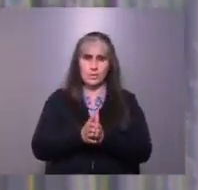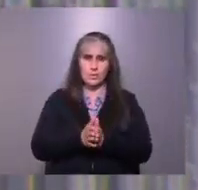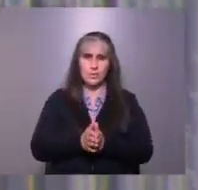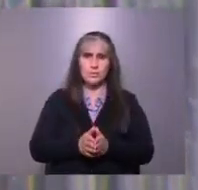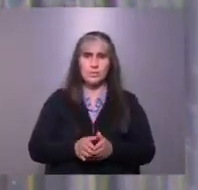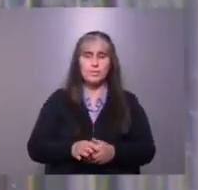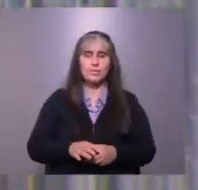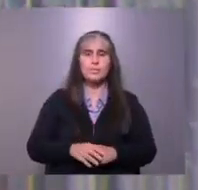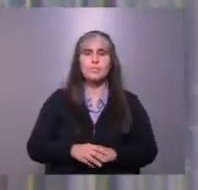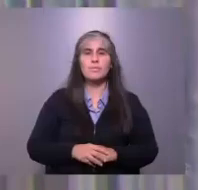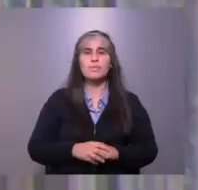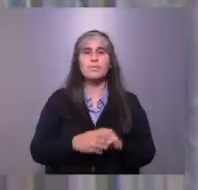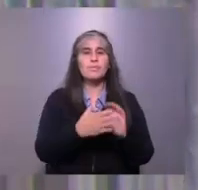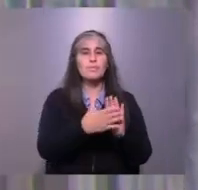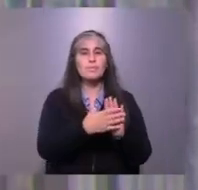gerações.